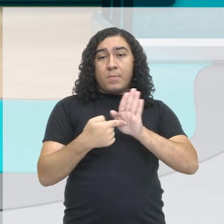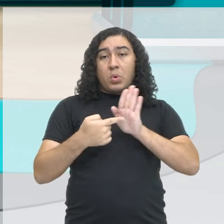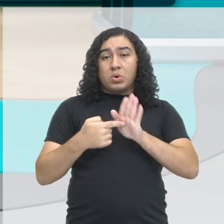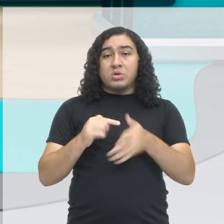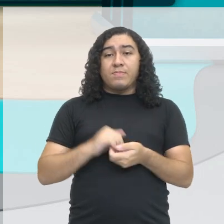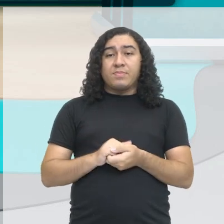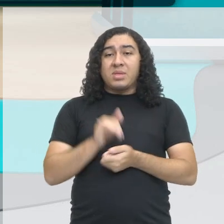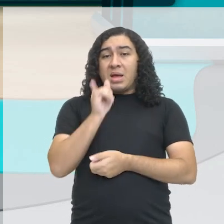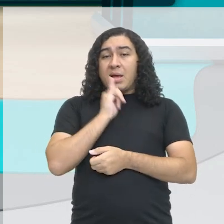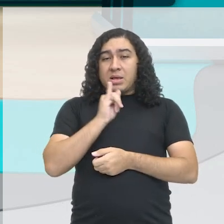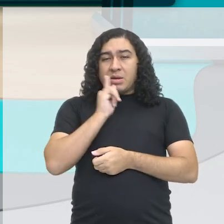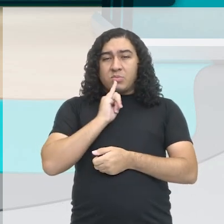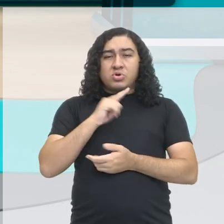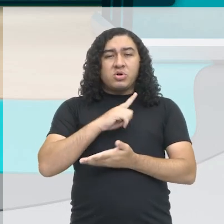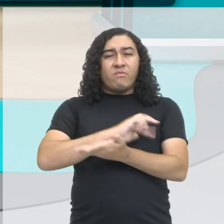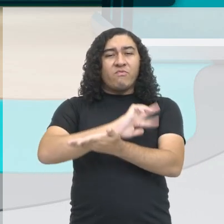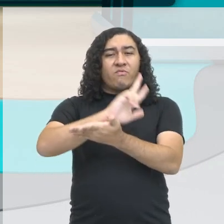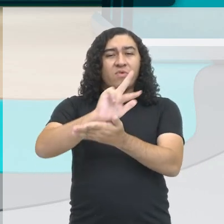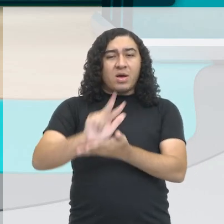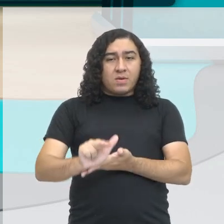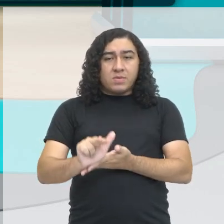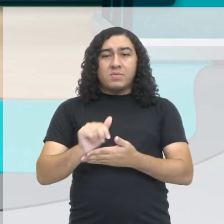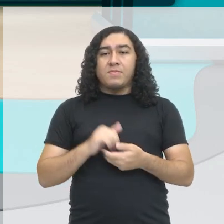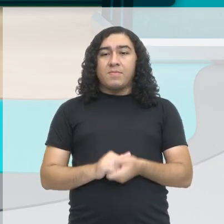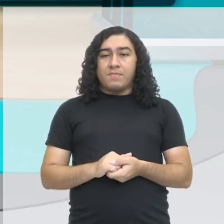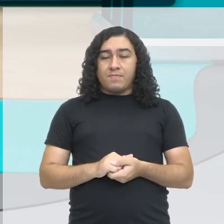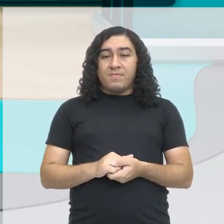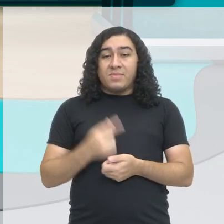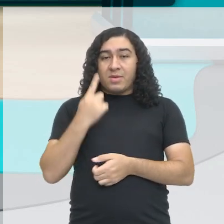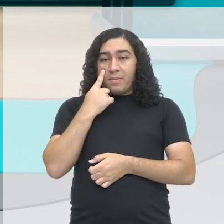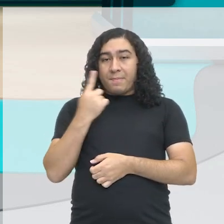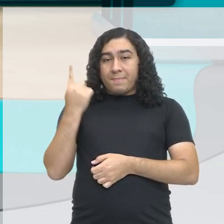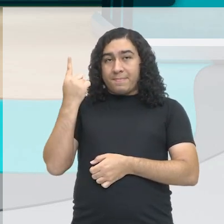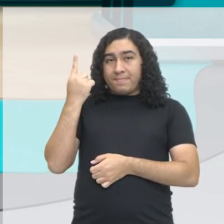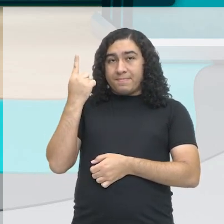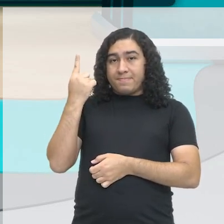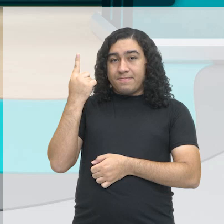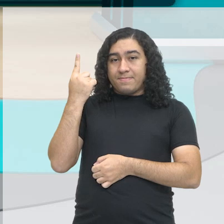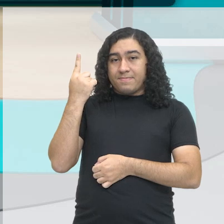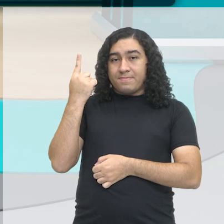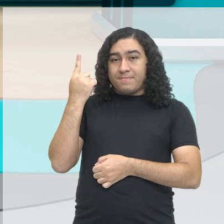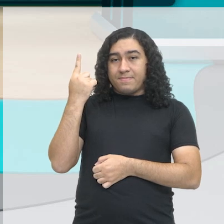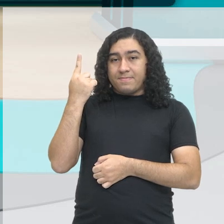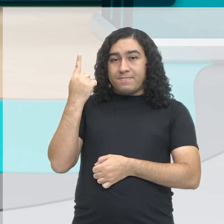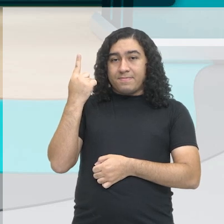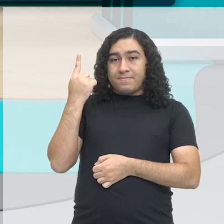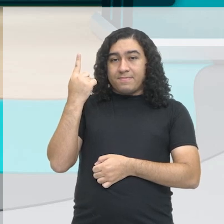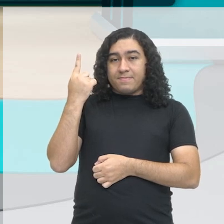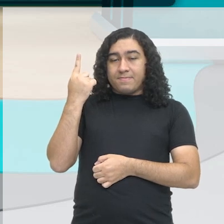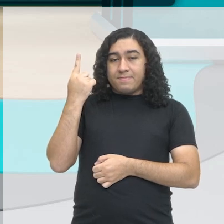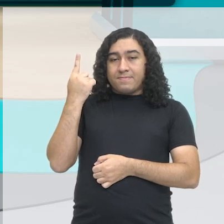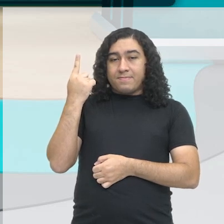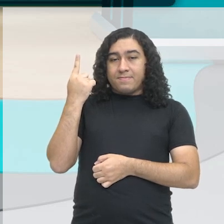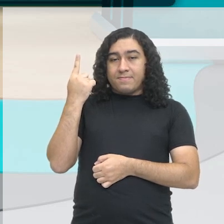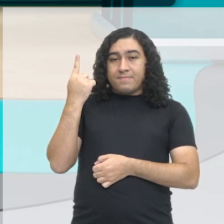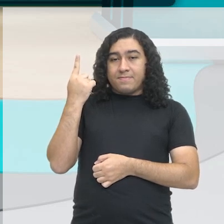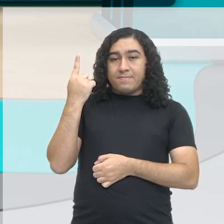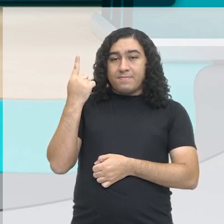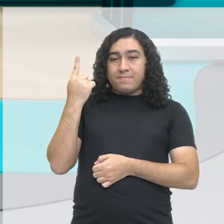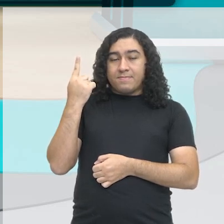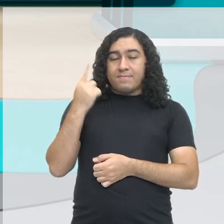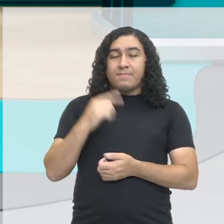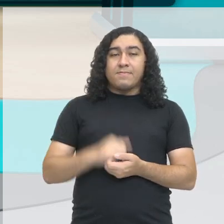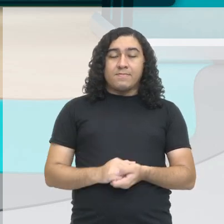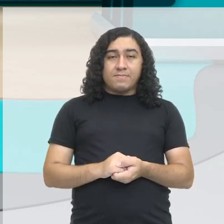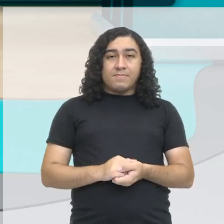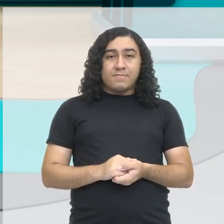como É uma brasa, mora, barra limpa, é papo firme, ficar para a titia, ou seja,